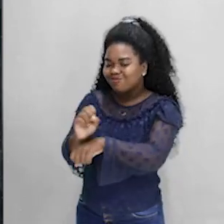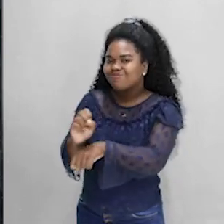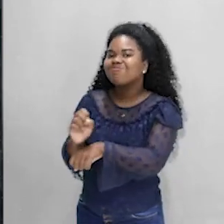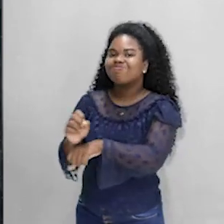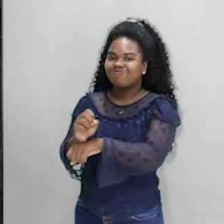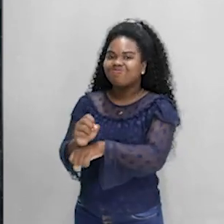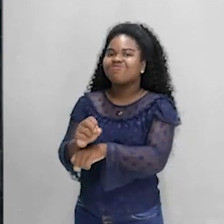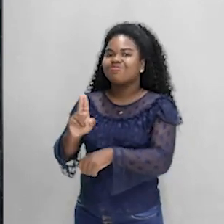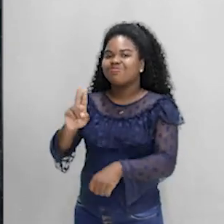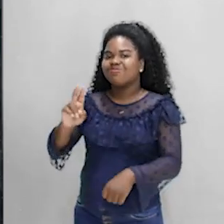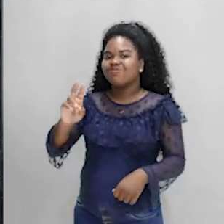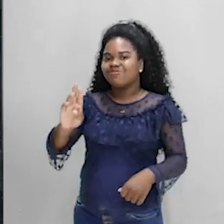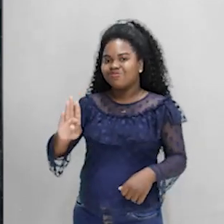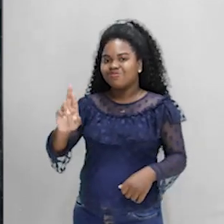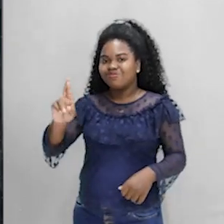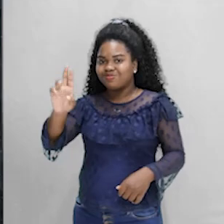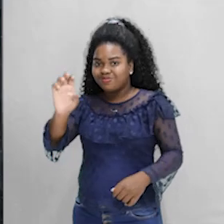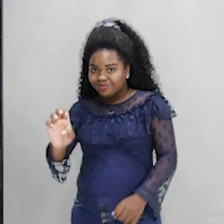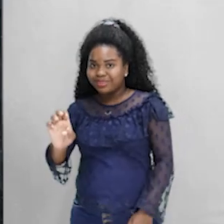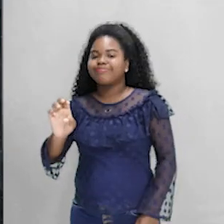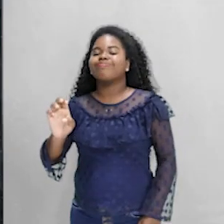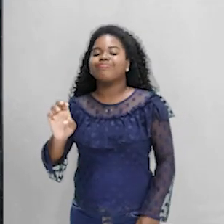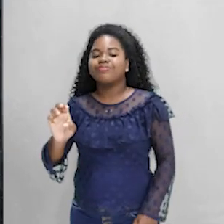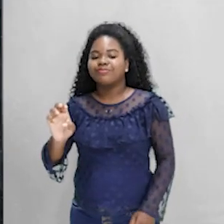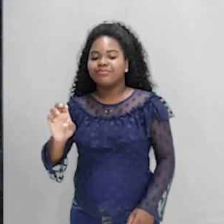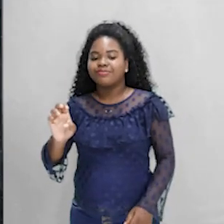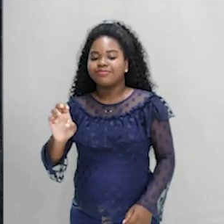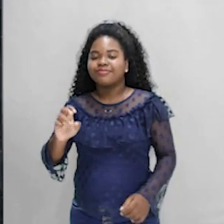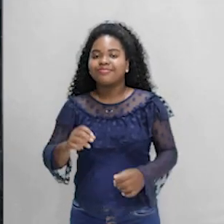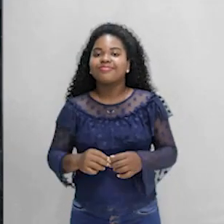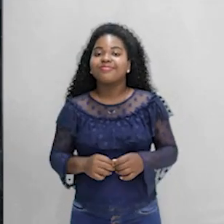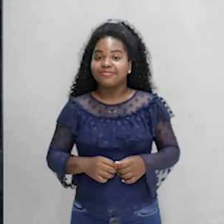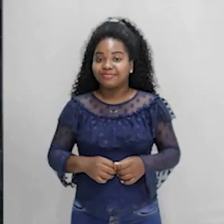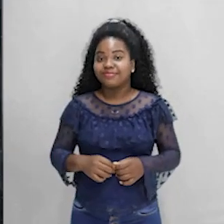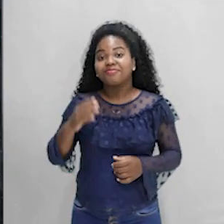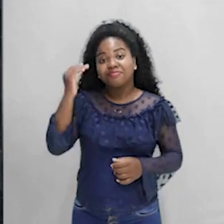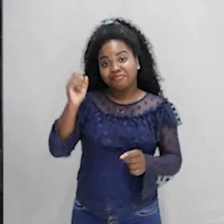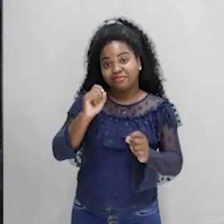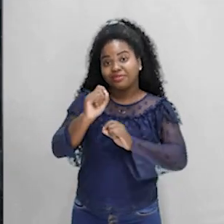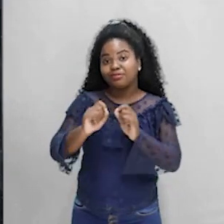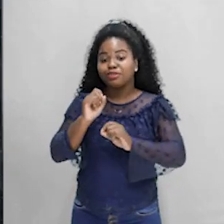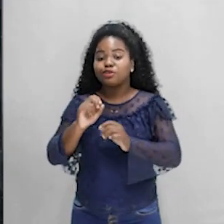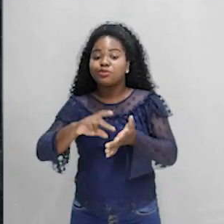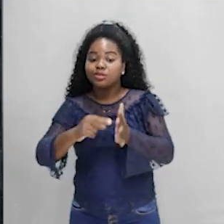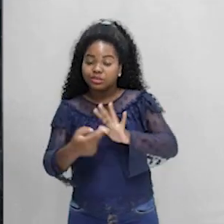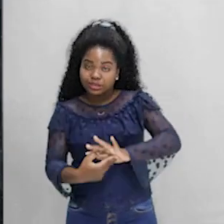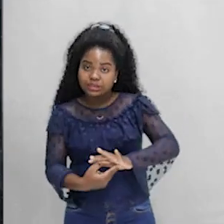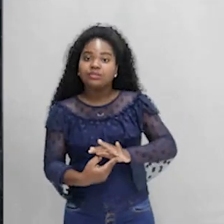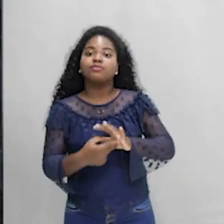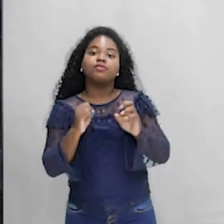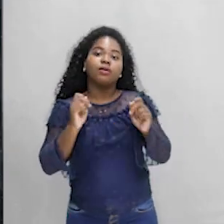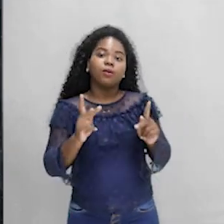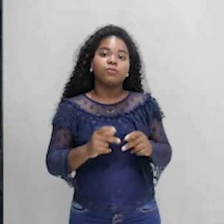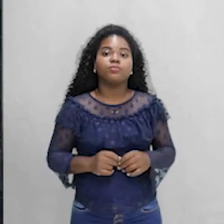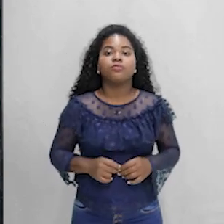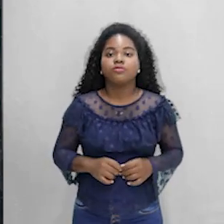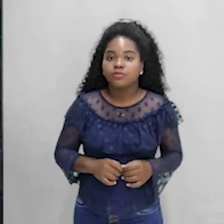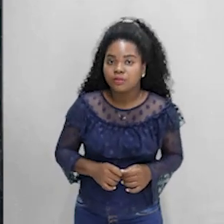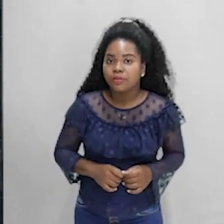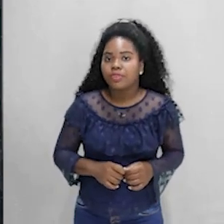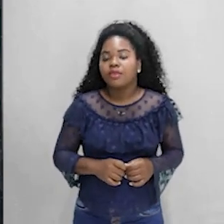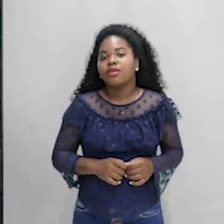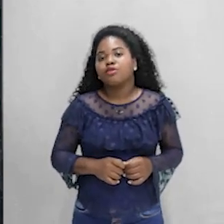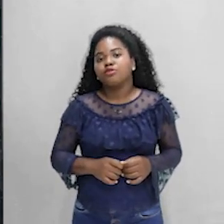própria, tá? Olha a língua travando aqui. E aí ele está no Uber. Nós sabemos muito bem o que significa, o que é o Uber, tá? A gente chama